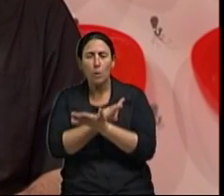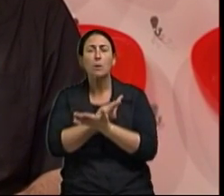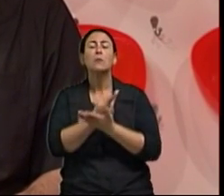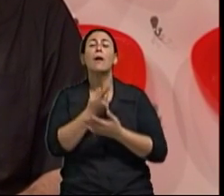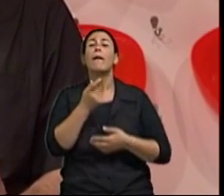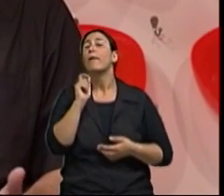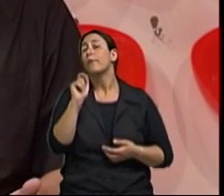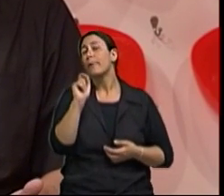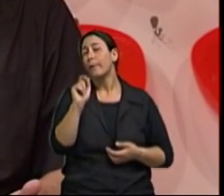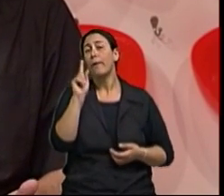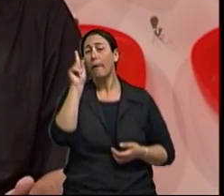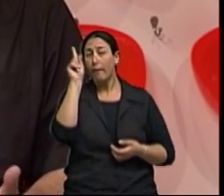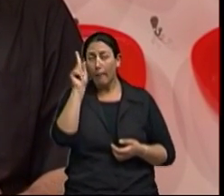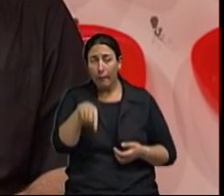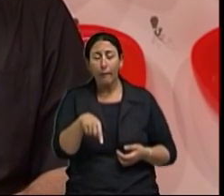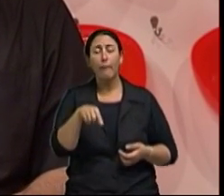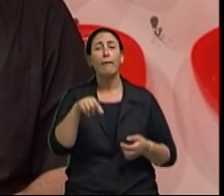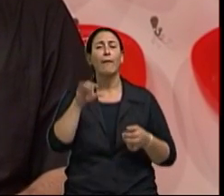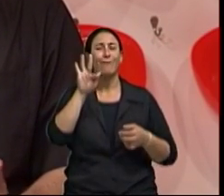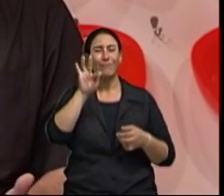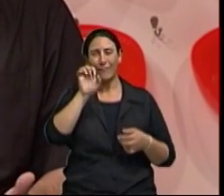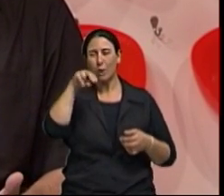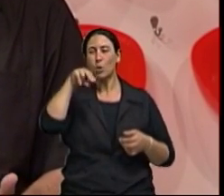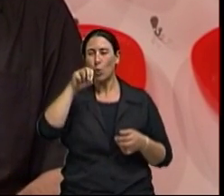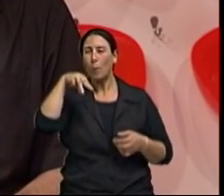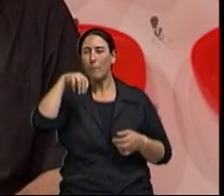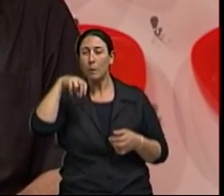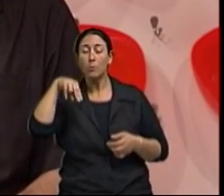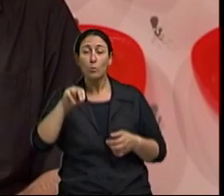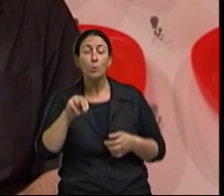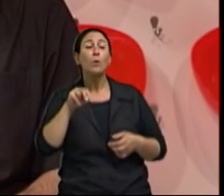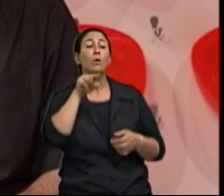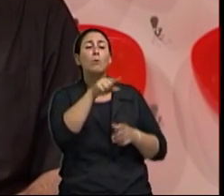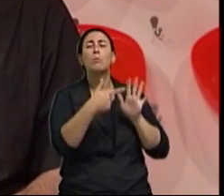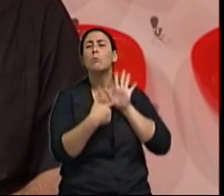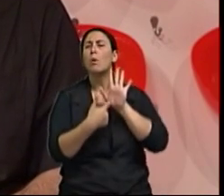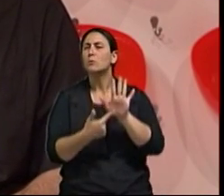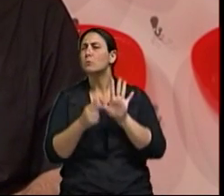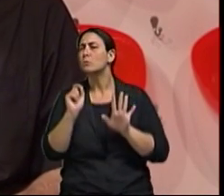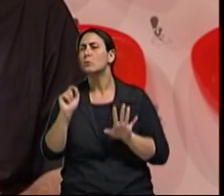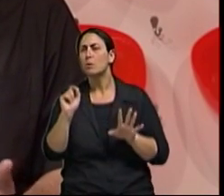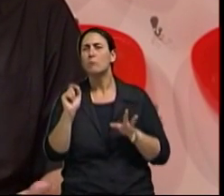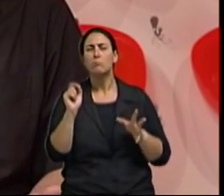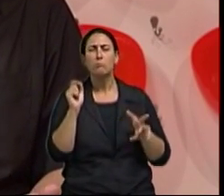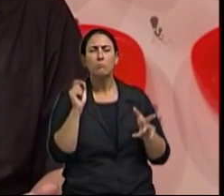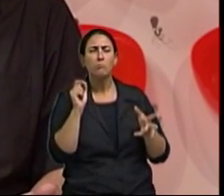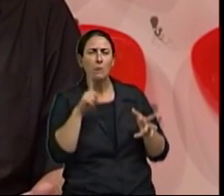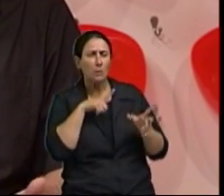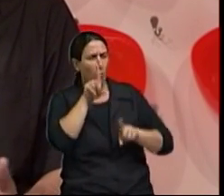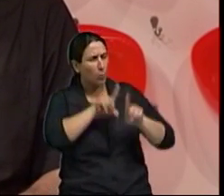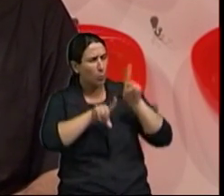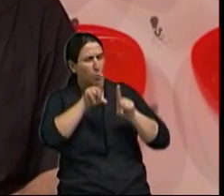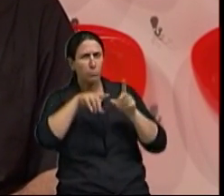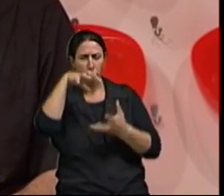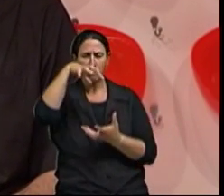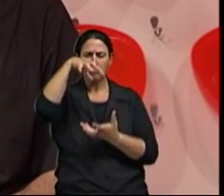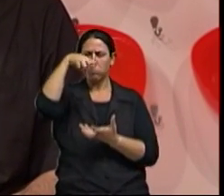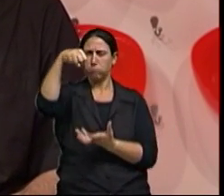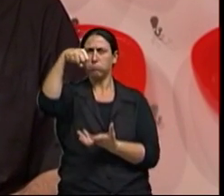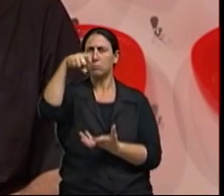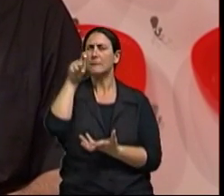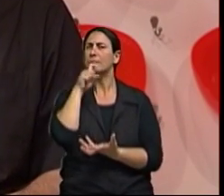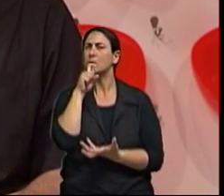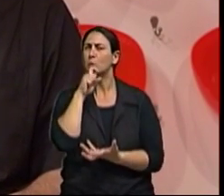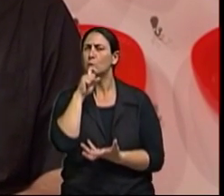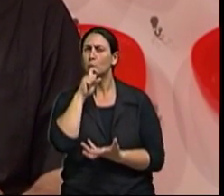que geologicamente estariam no momento de ocorrer, ou seja, resfriamento de algumas partes do planeta, aquecimento